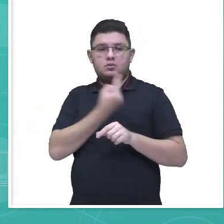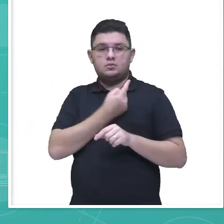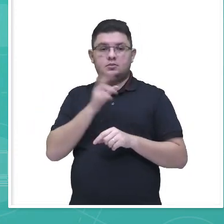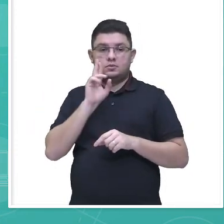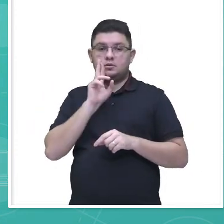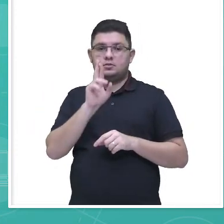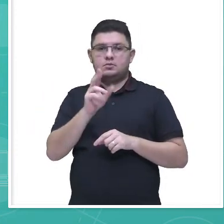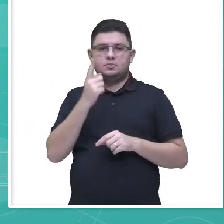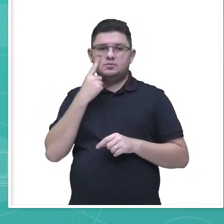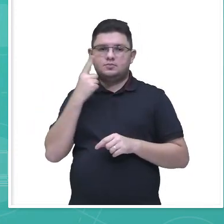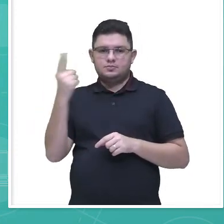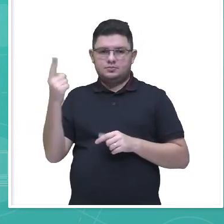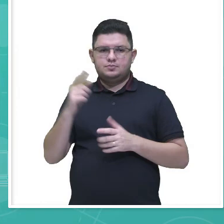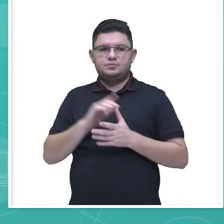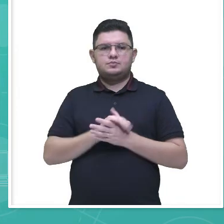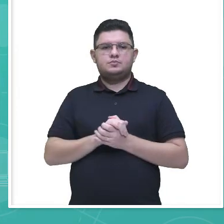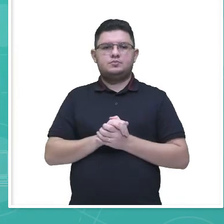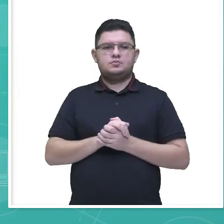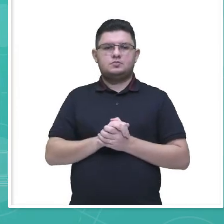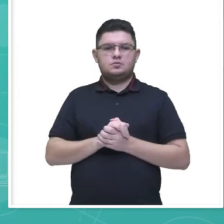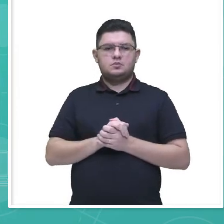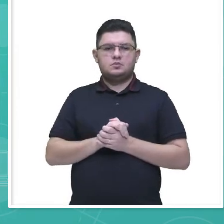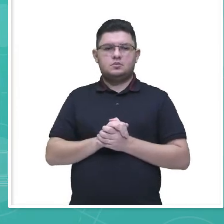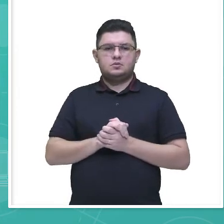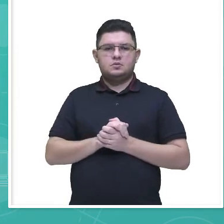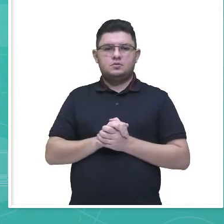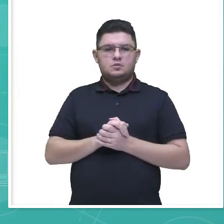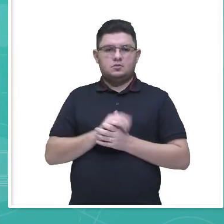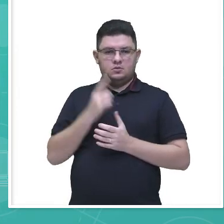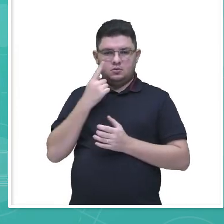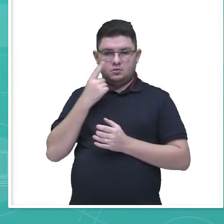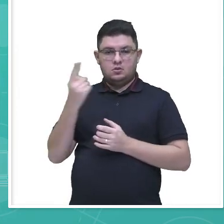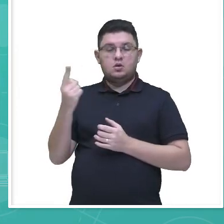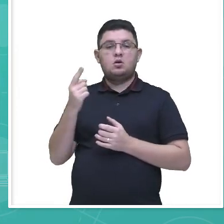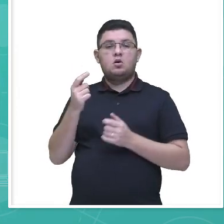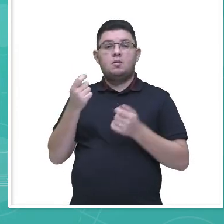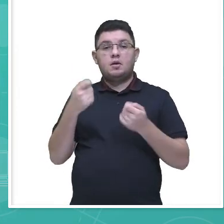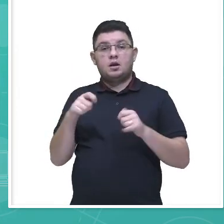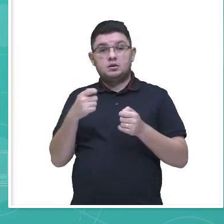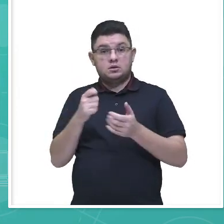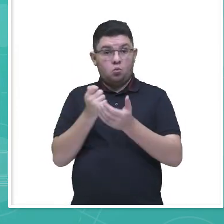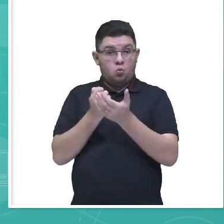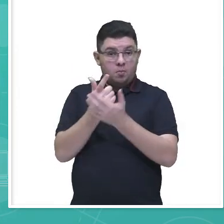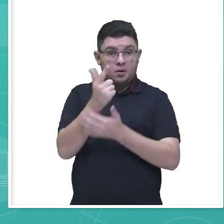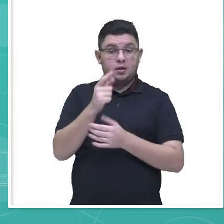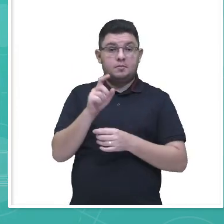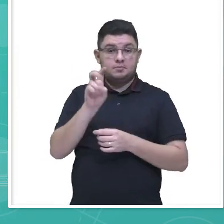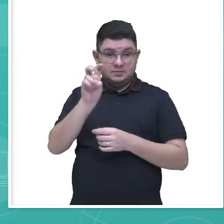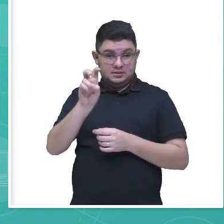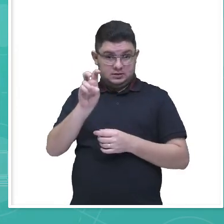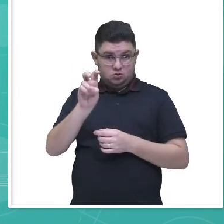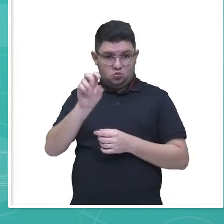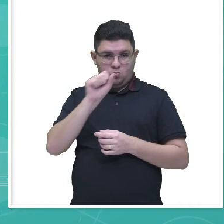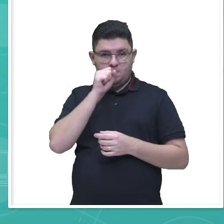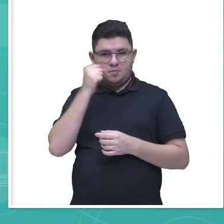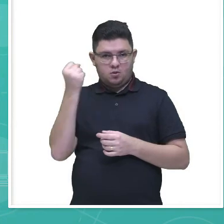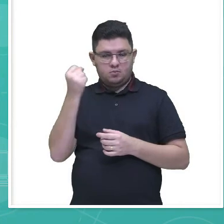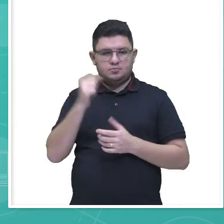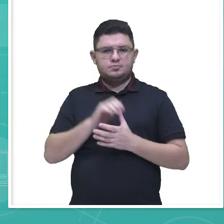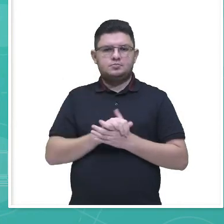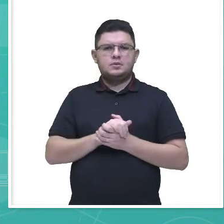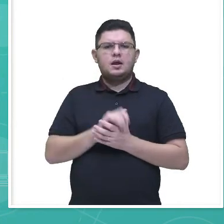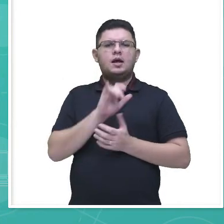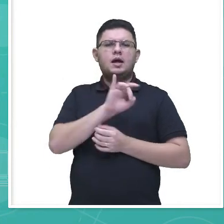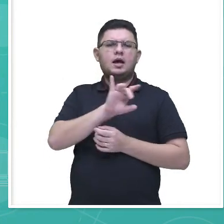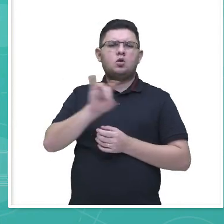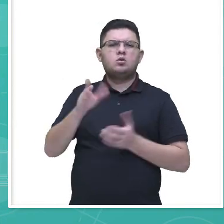né? Olha lá, a resposta então é a seguinte: Júnior deve levar 5 pães, né? Se cada pão tem 200, só fazer aquela